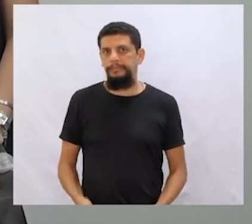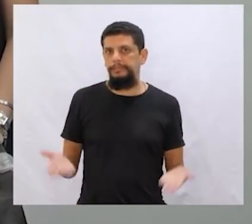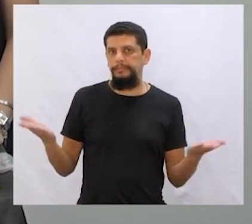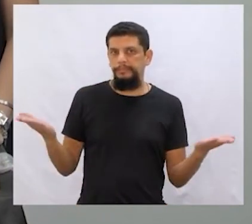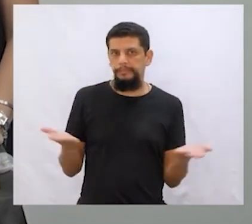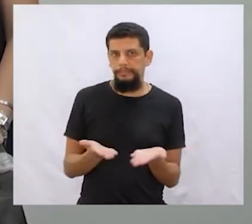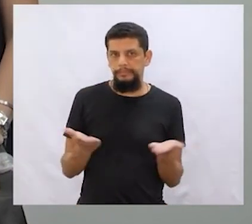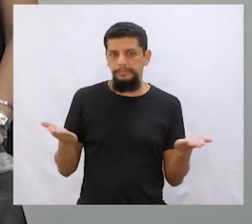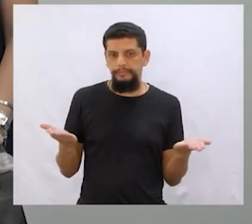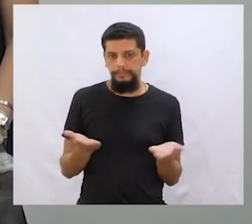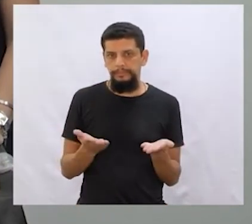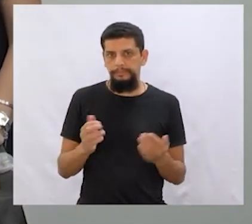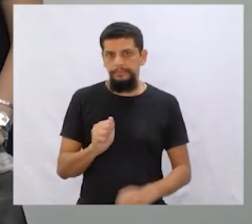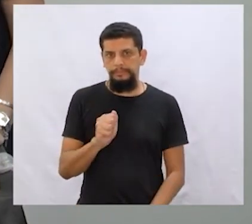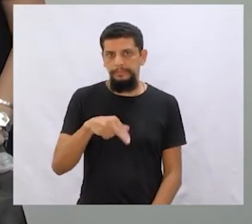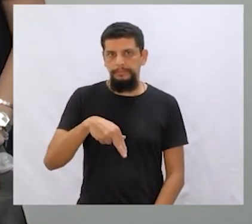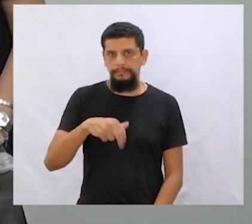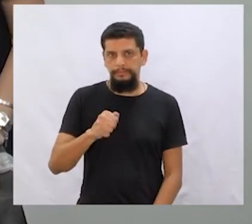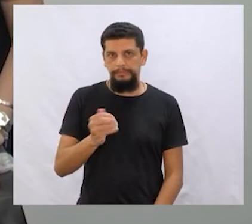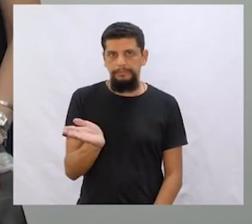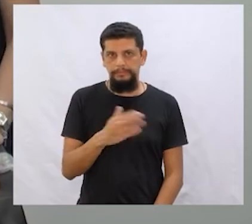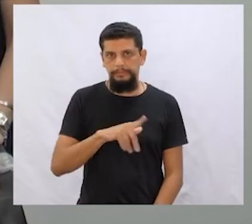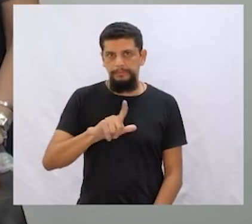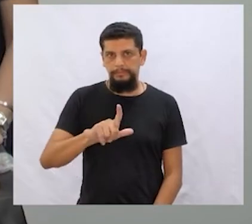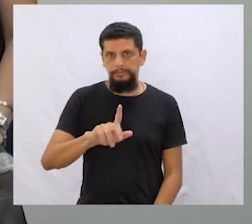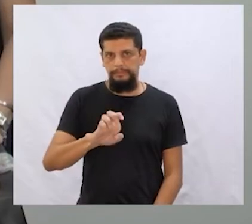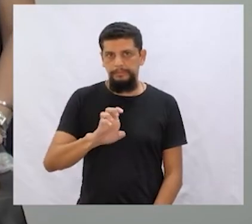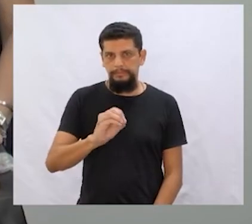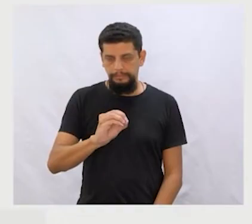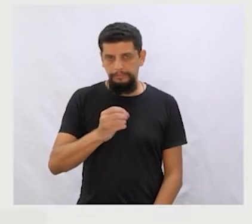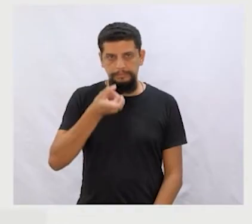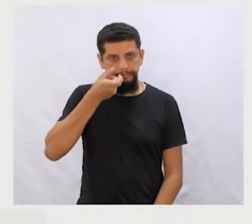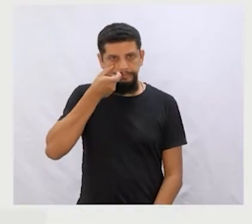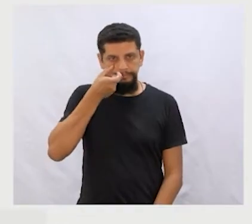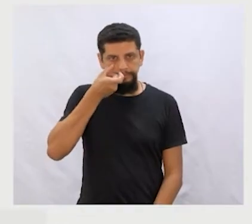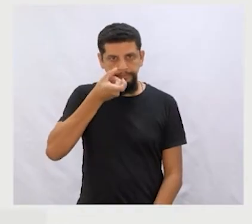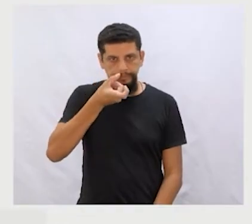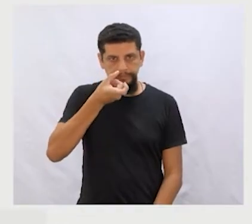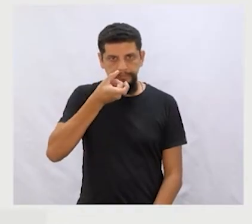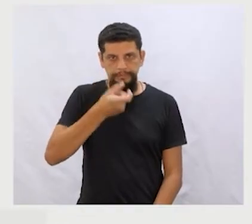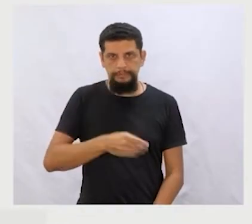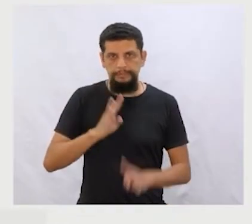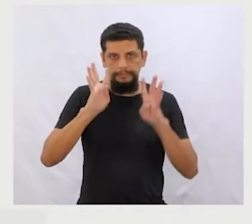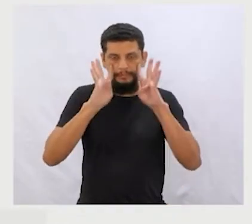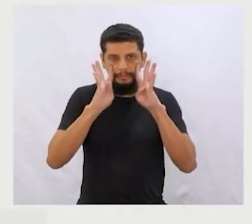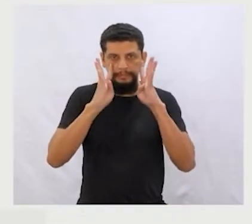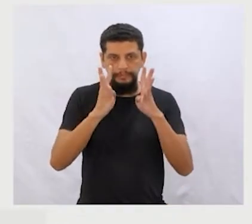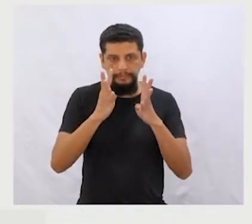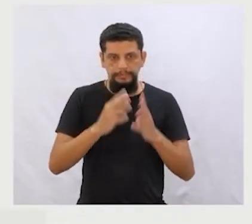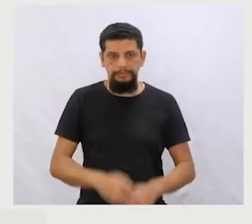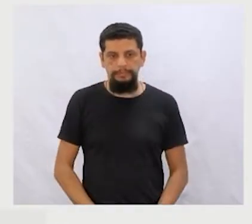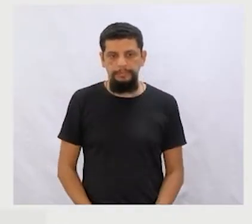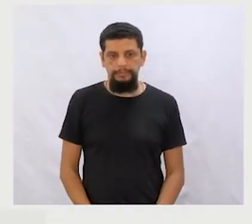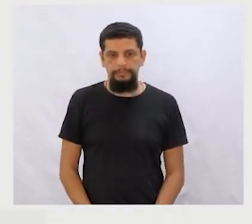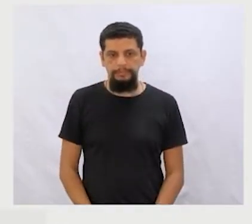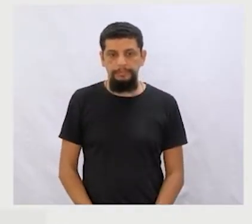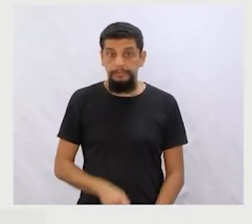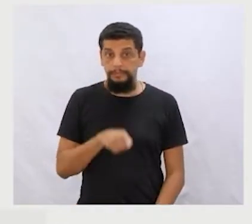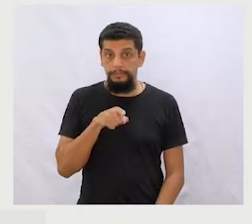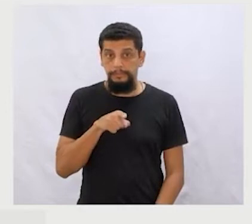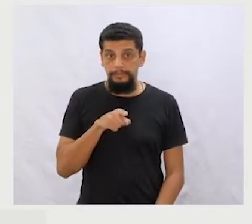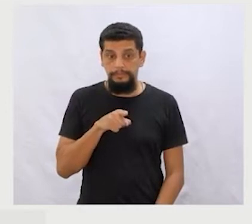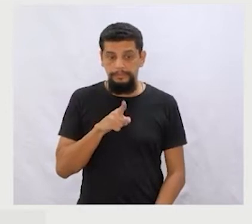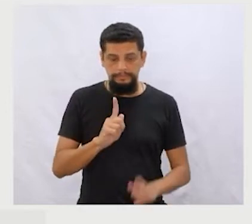Agora, ainda é a Ana e o Léo, mas tem que prestar atenção. A Ana e o Léo estão